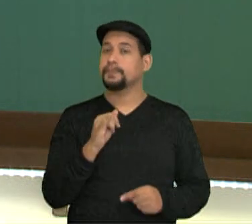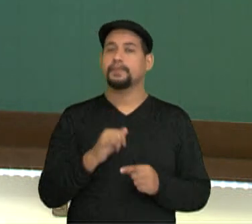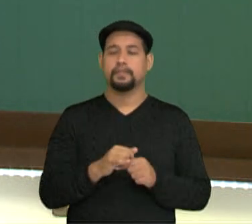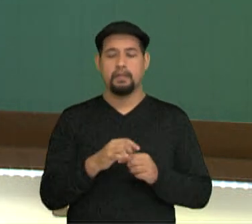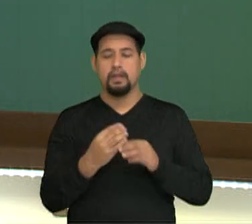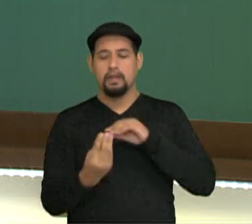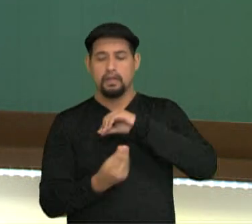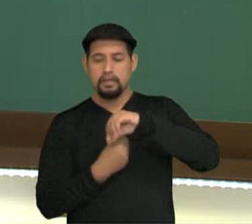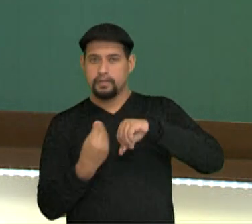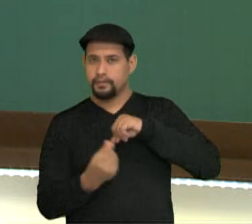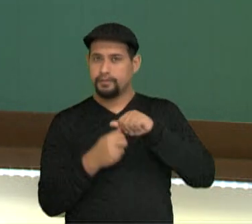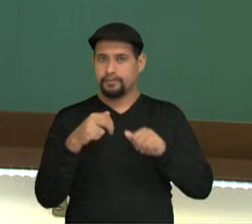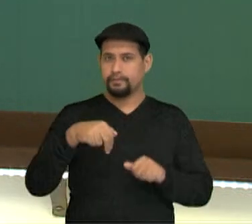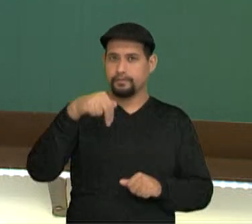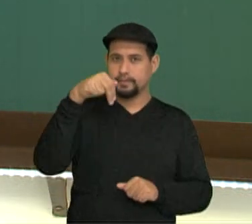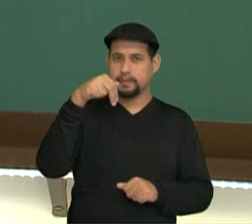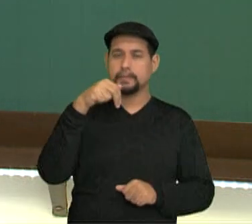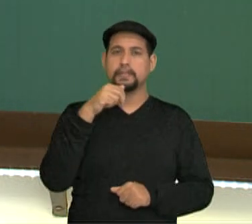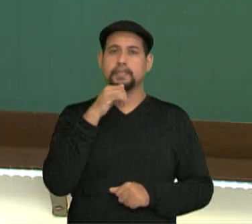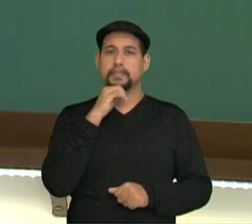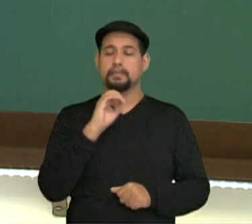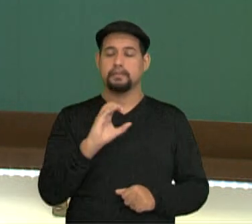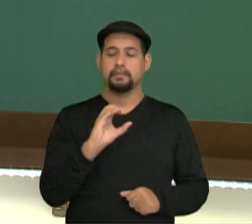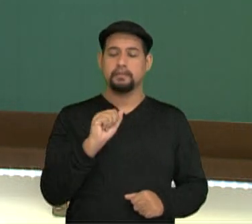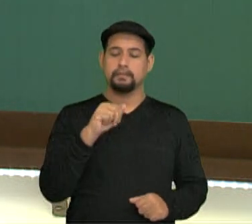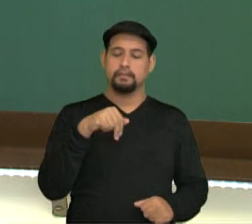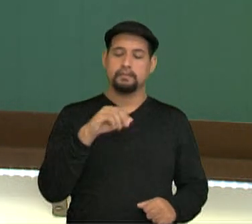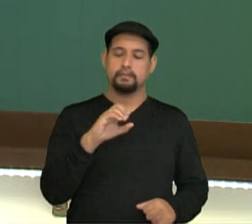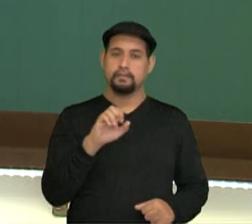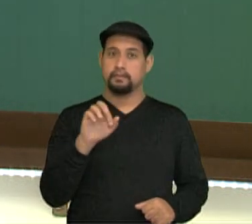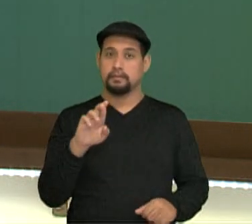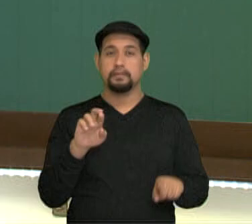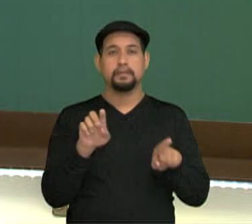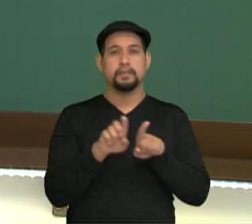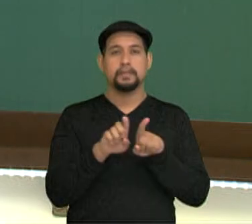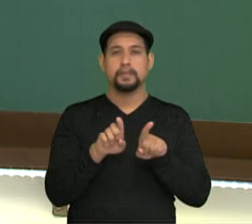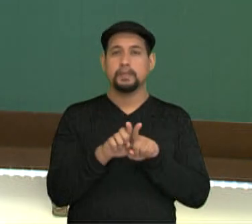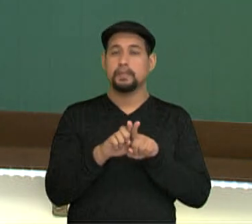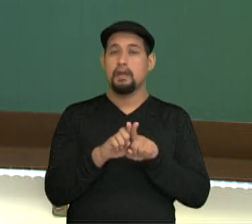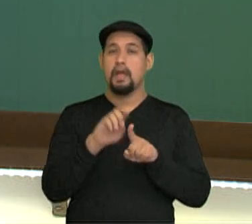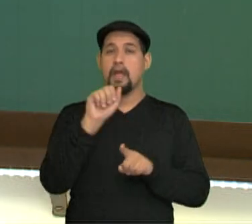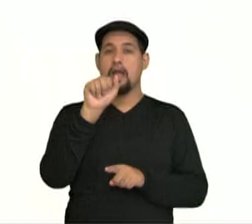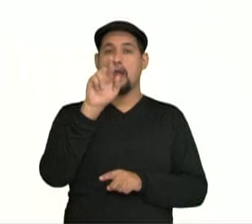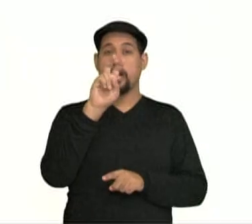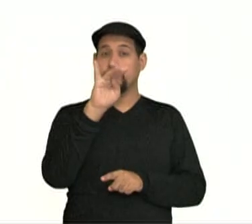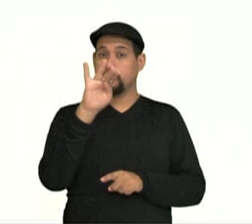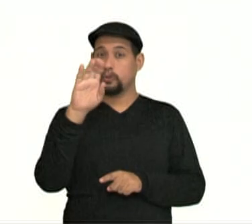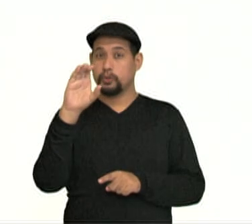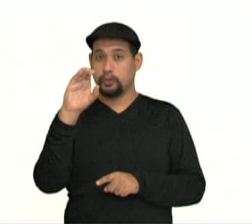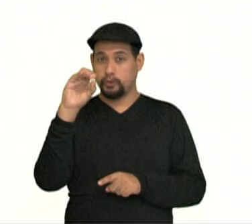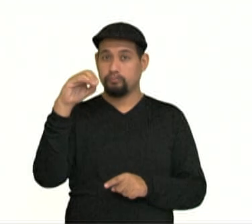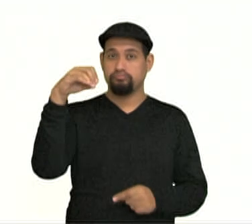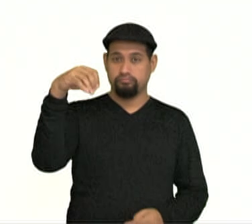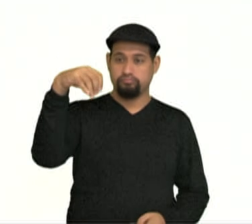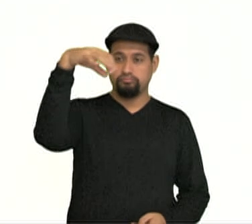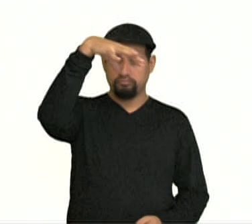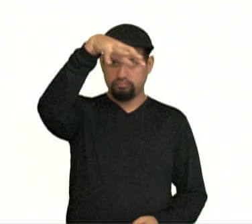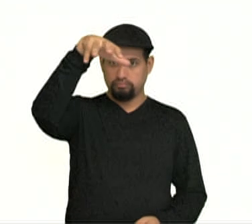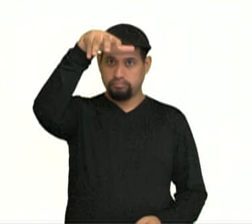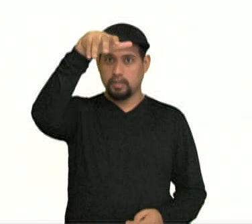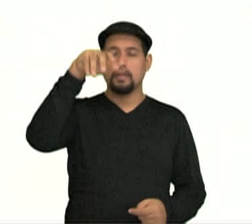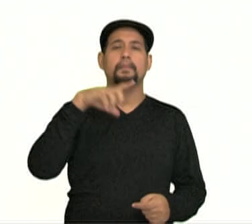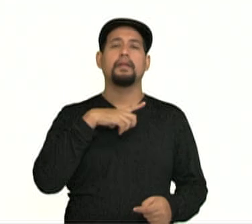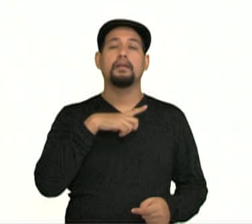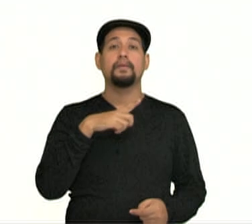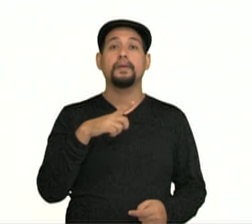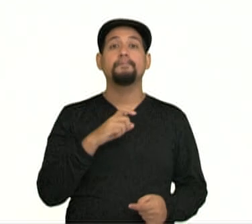temperada norte, entre o trópico de Câncer e o círculo polar ártico, que é exatamente nessa região que nós temos